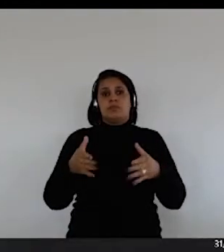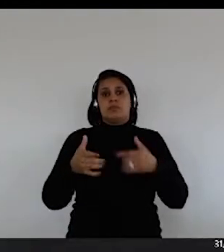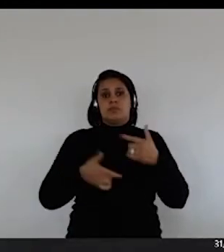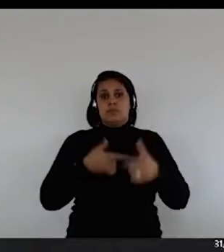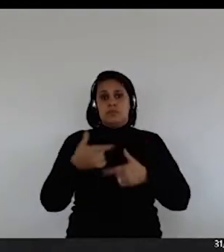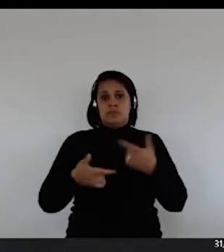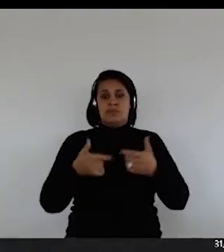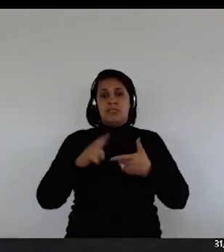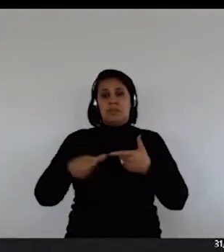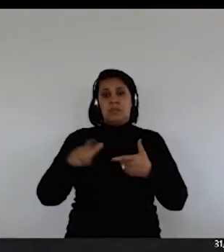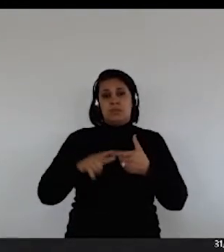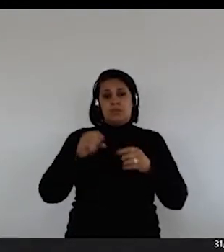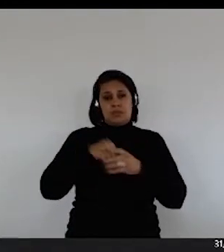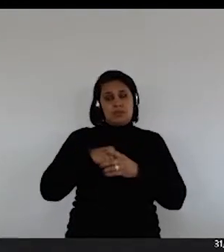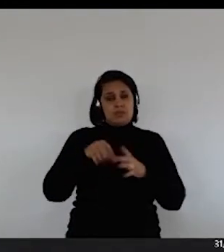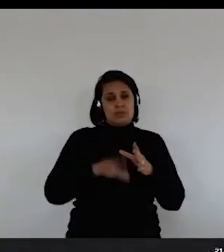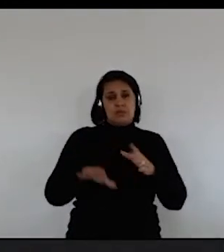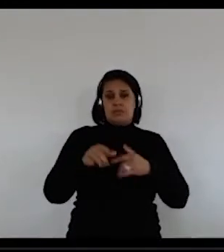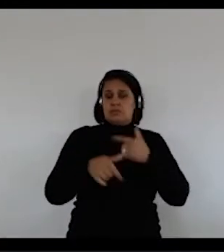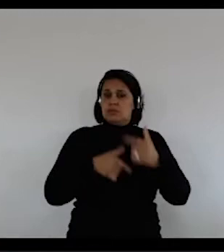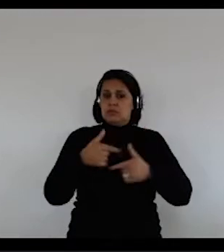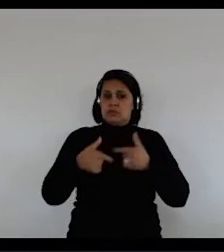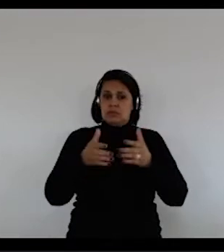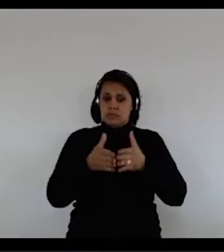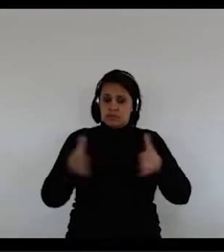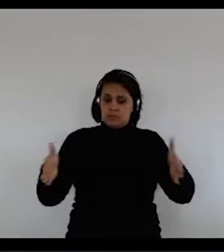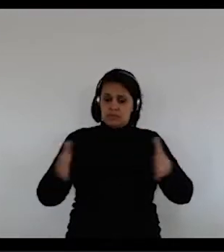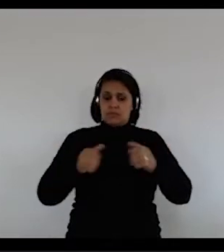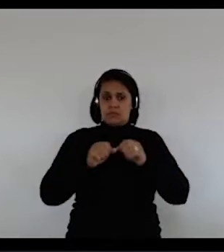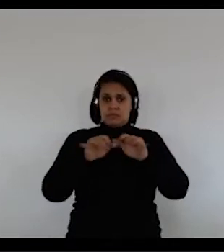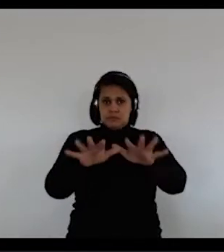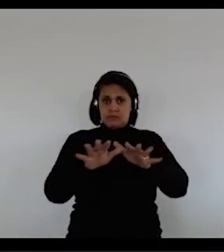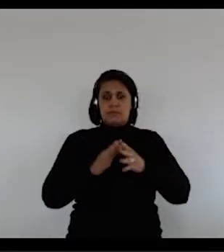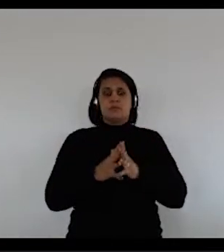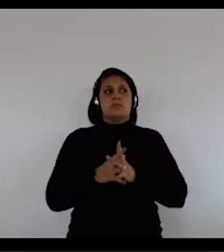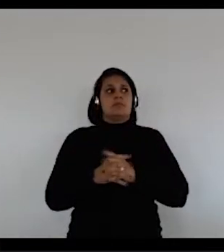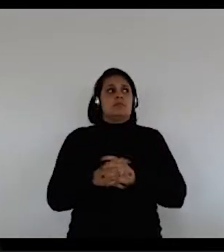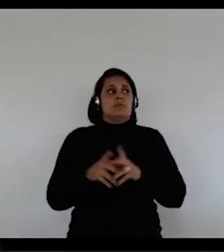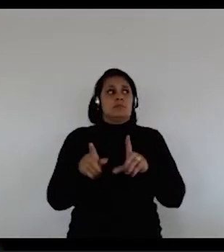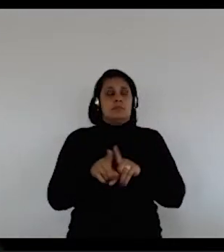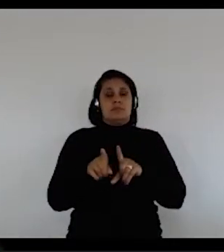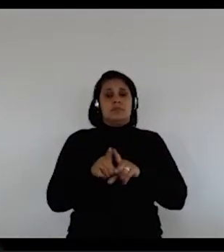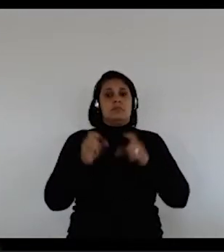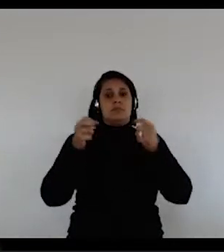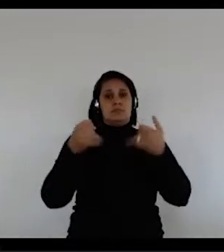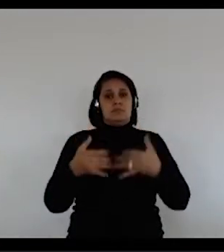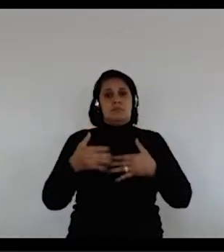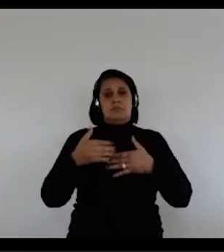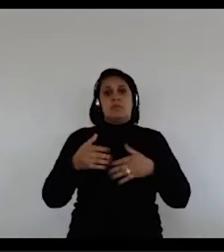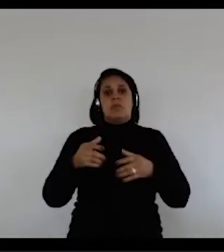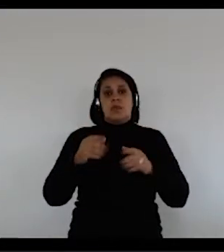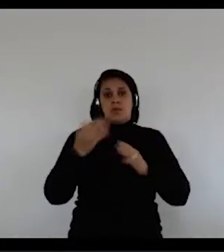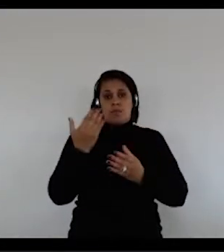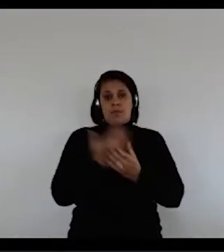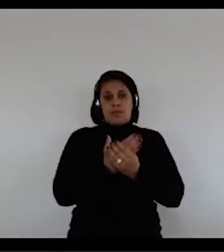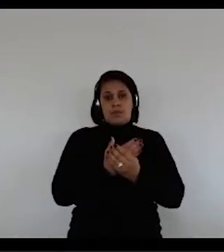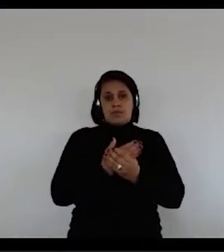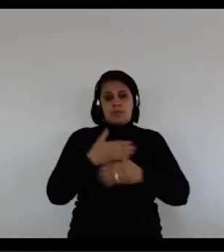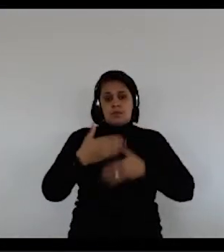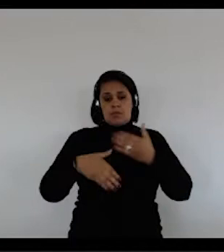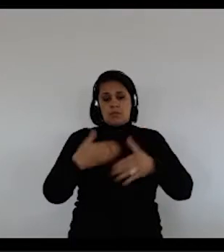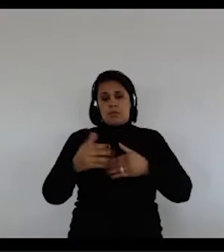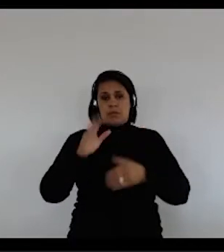problemas laborais que tiveram durante a pandemia. Fala-se também da tramitação preferente de alguns